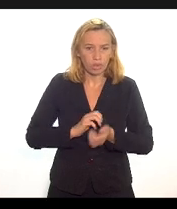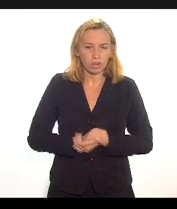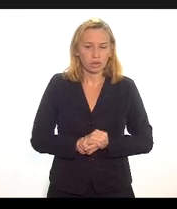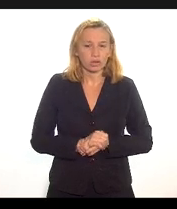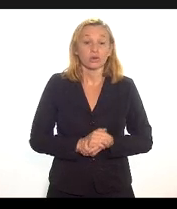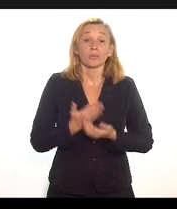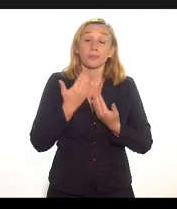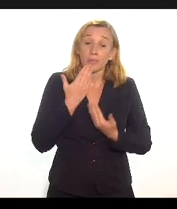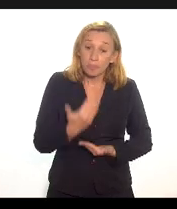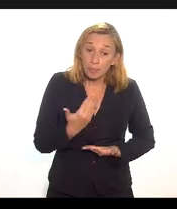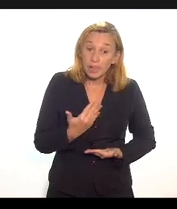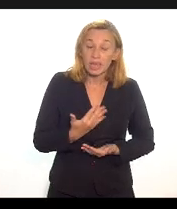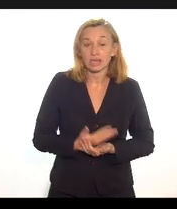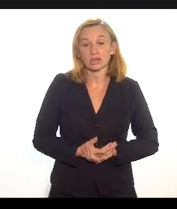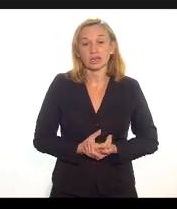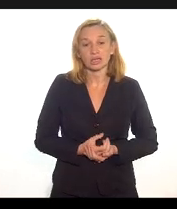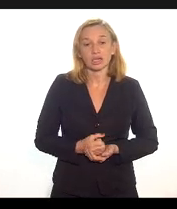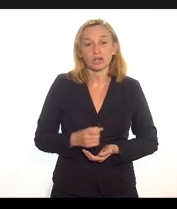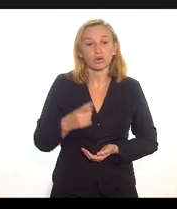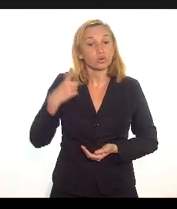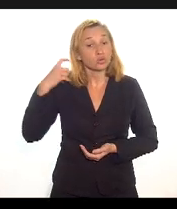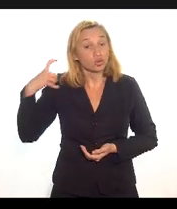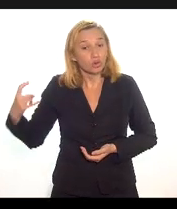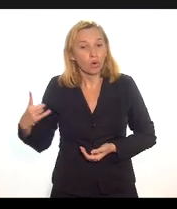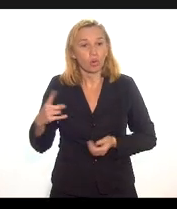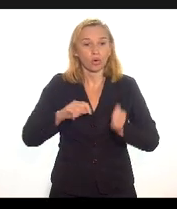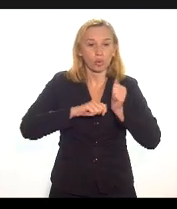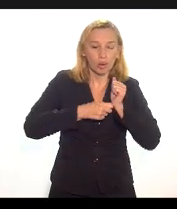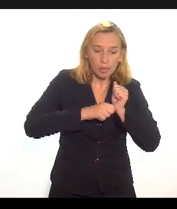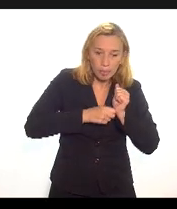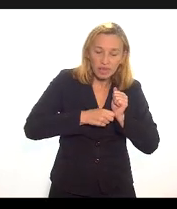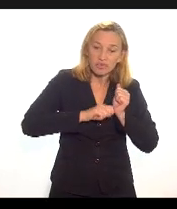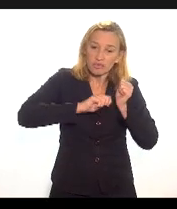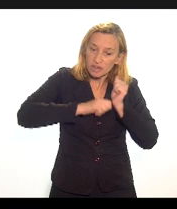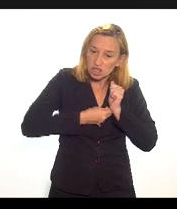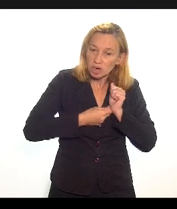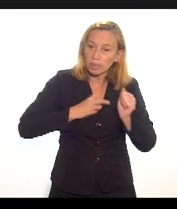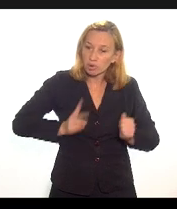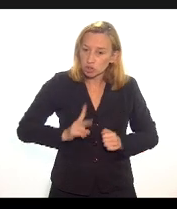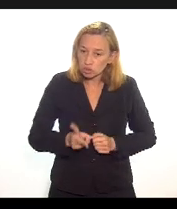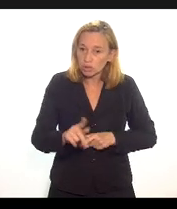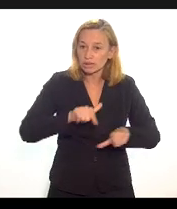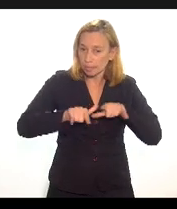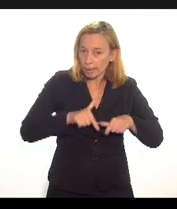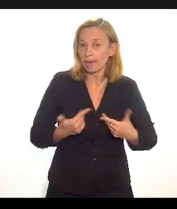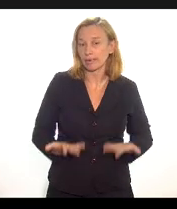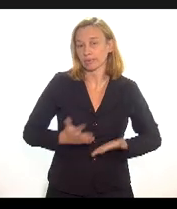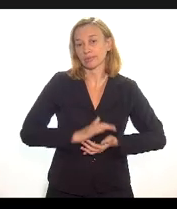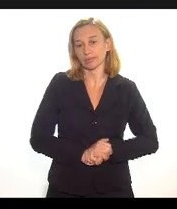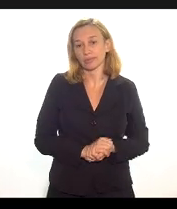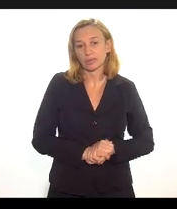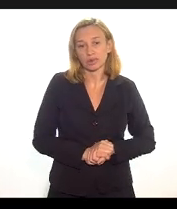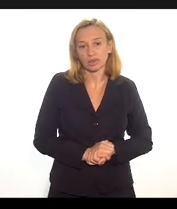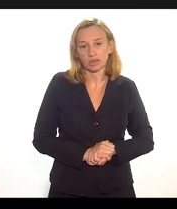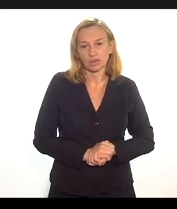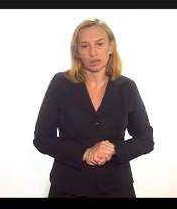Por favor, quem está com o som aberto, fechar o som para a gente poder continuar a trabalhar.